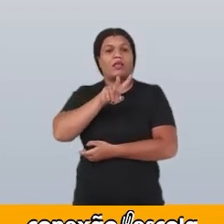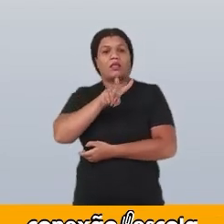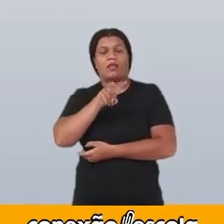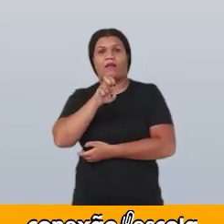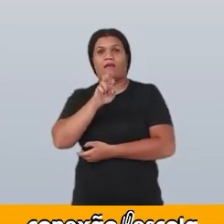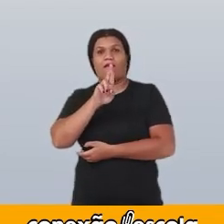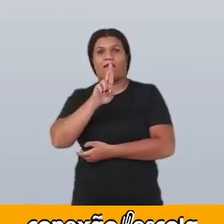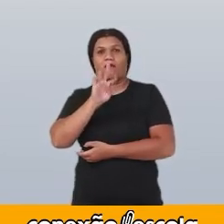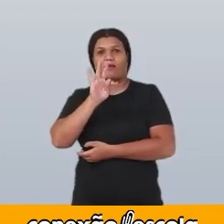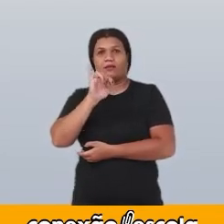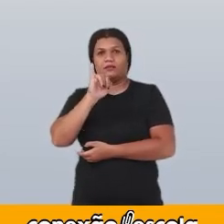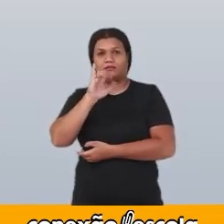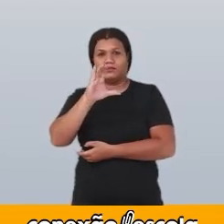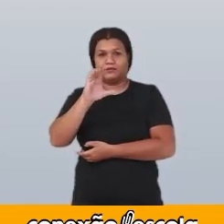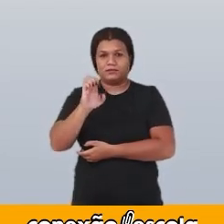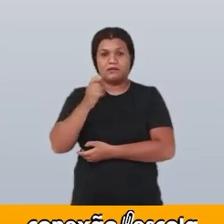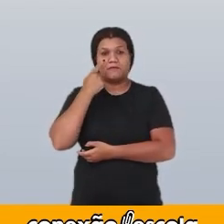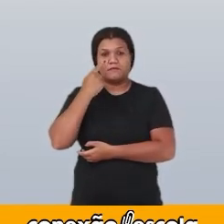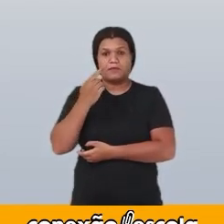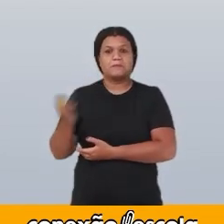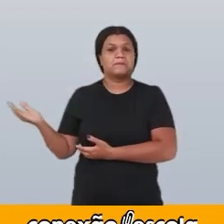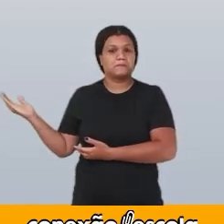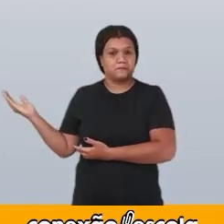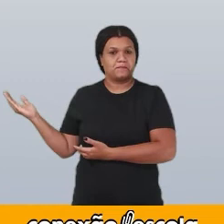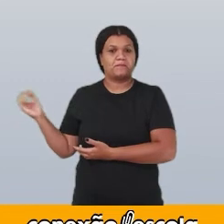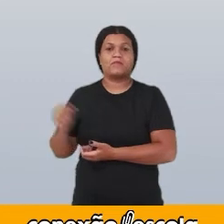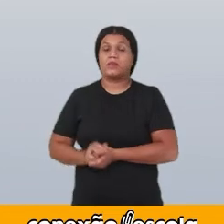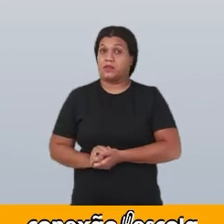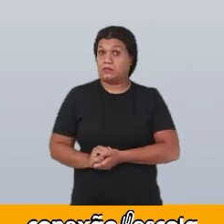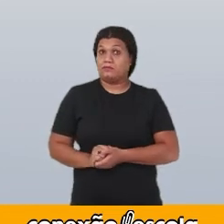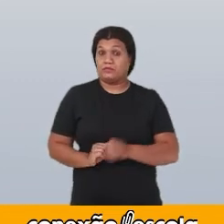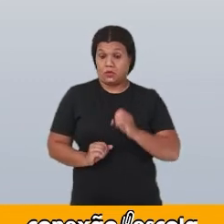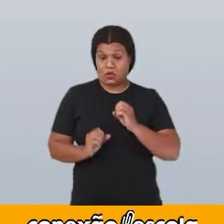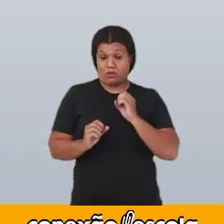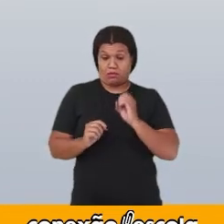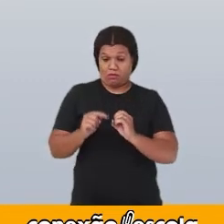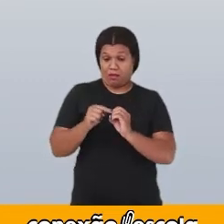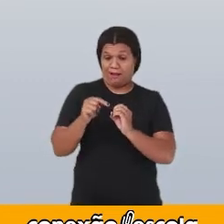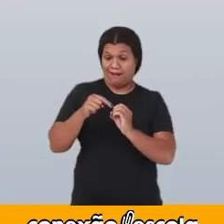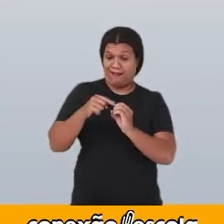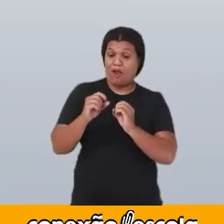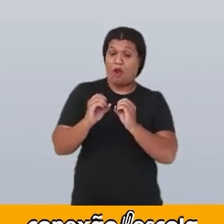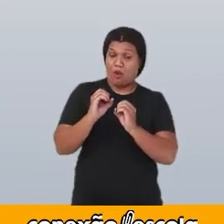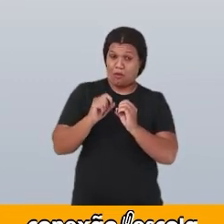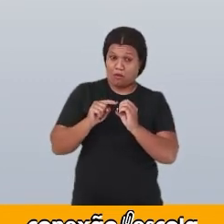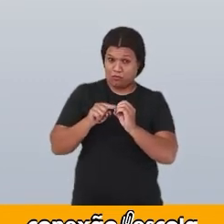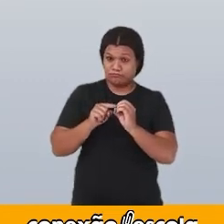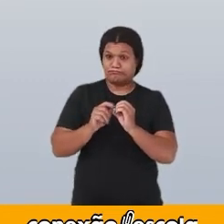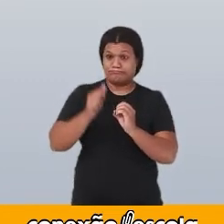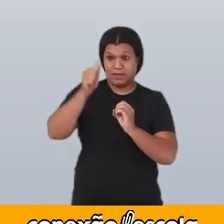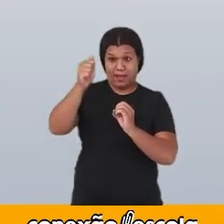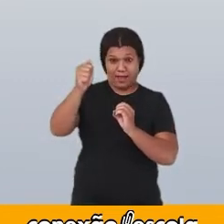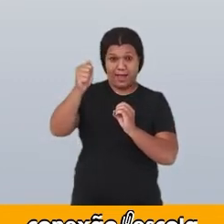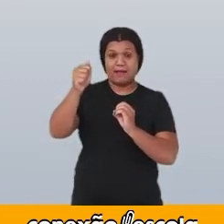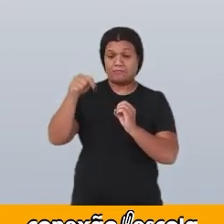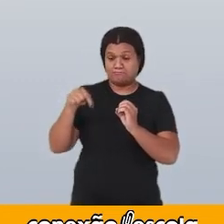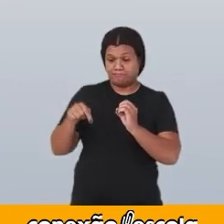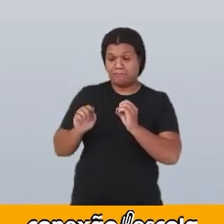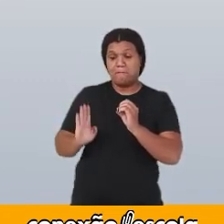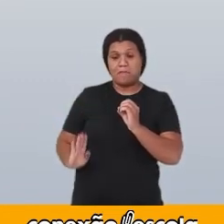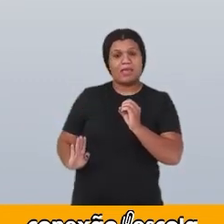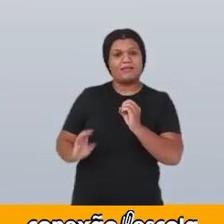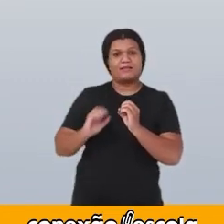nomeado com o lado OA, o lado OB. E o ângulo a gente